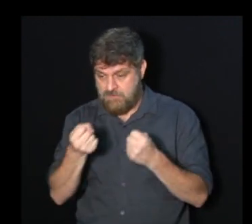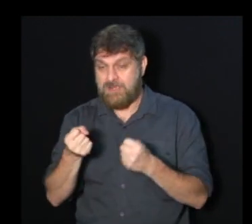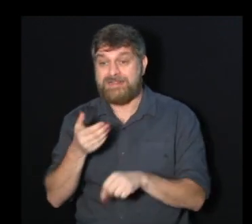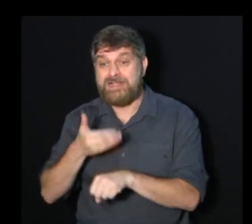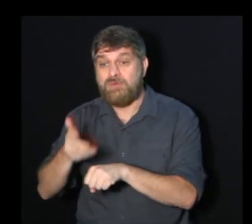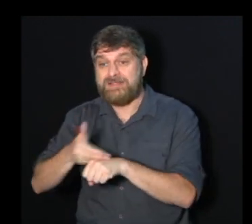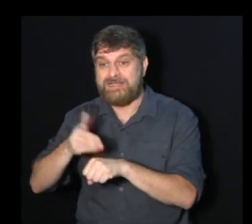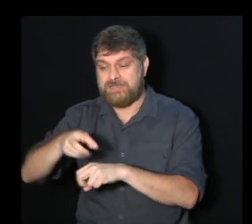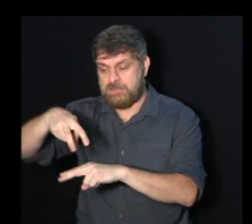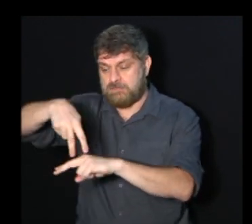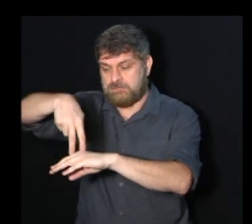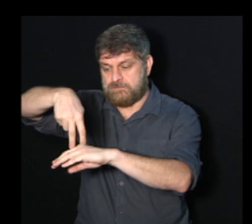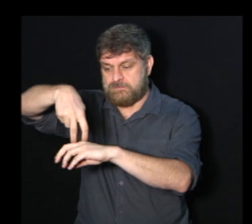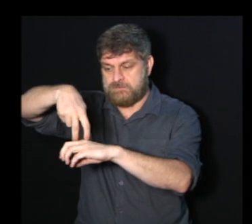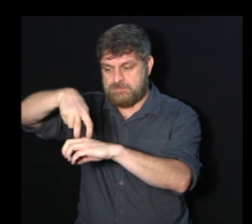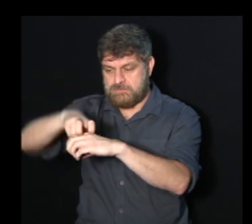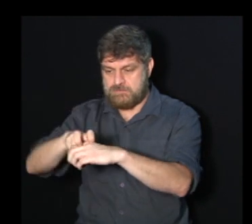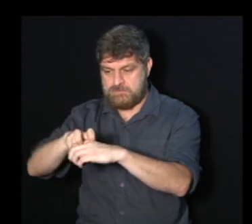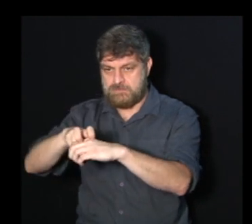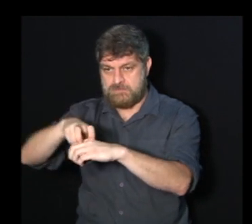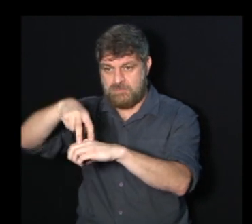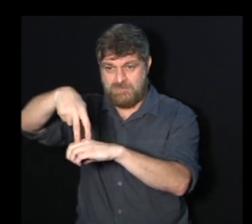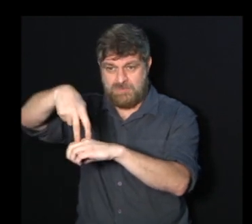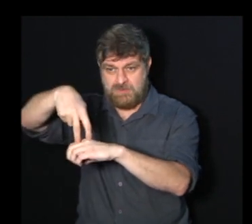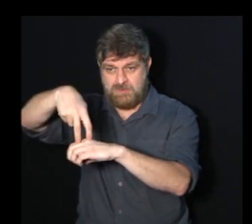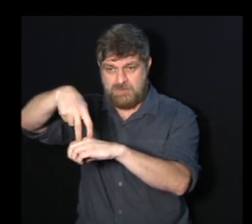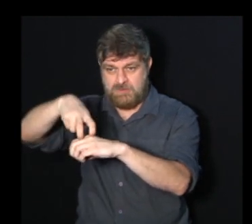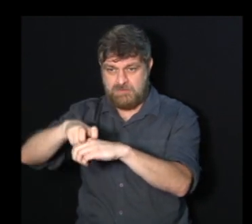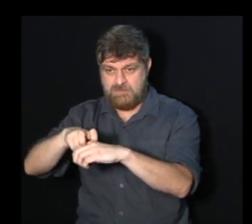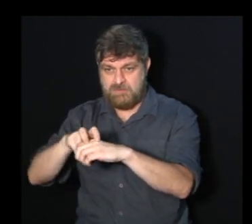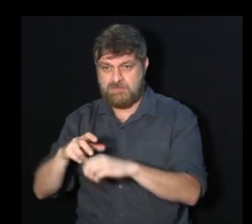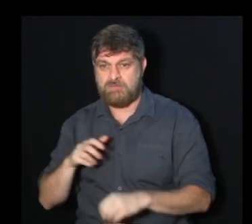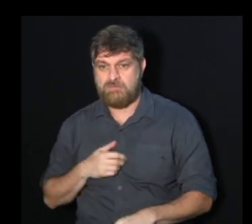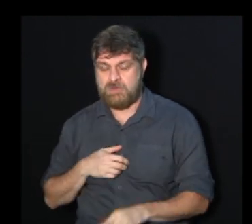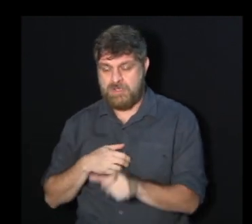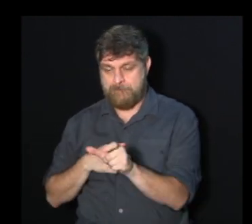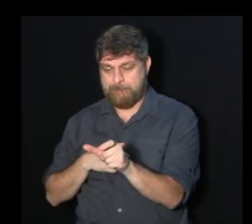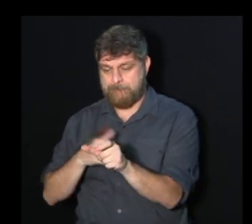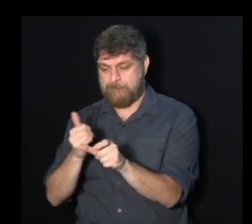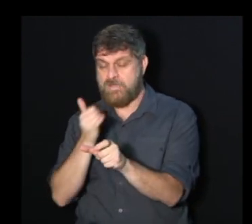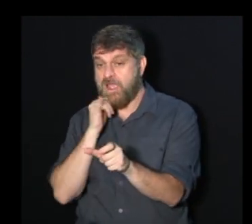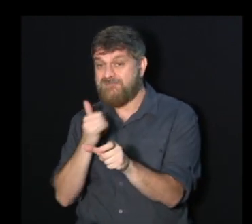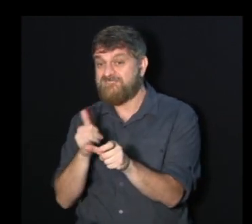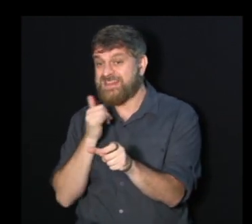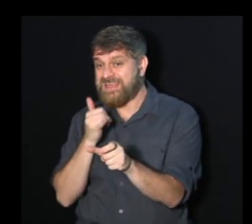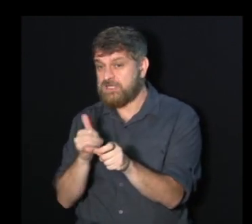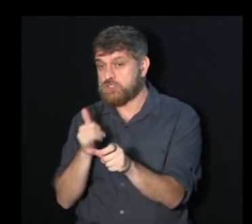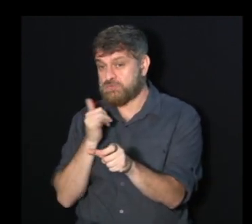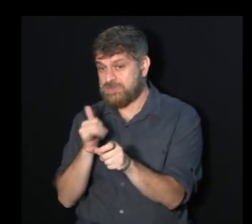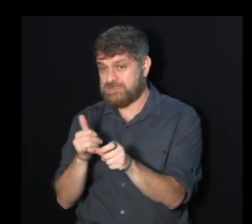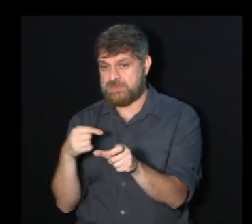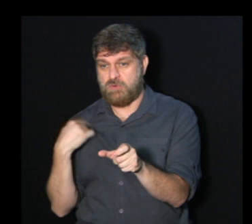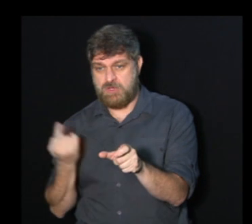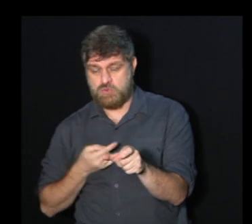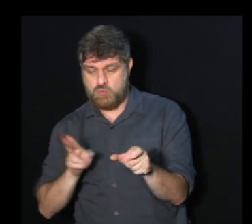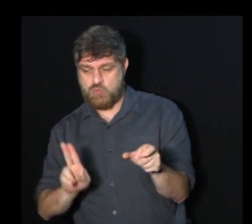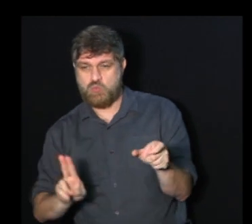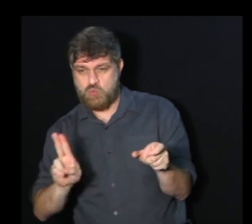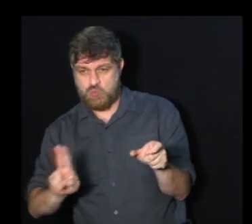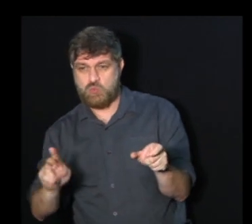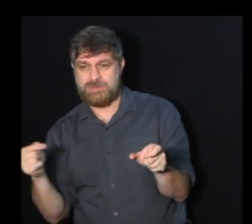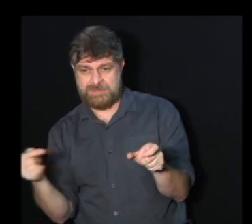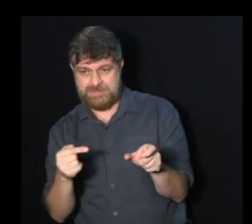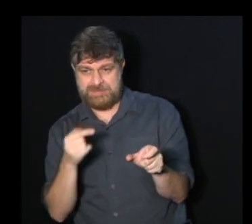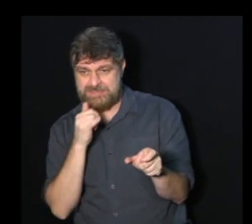treinando funcionalmente esse paciente. E a parte da eletroestimulação, que a gente usa bastante, então a gente